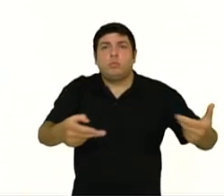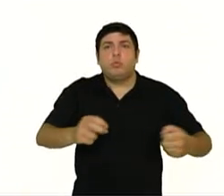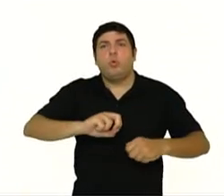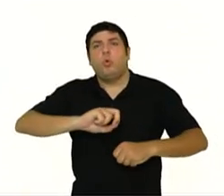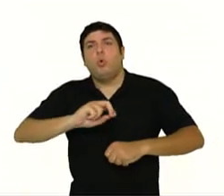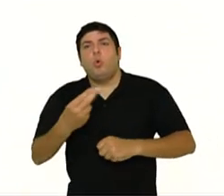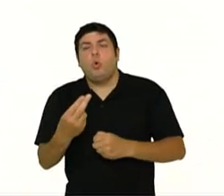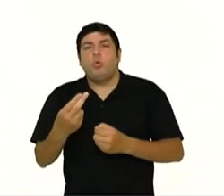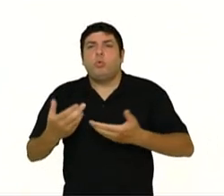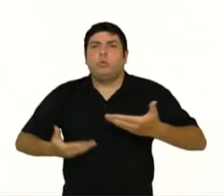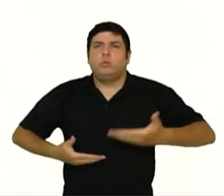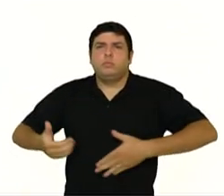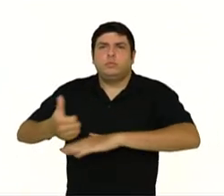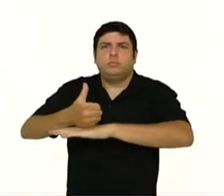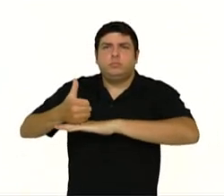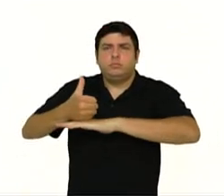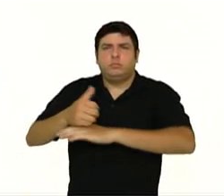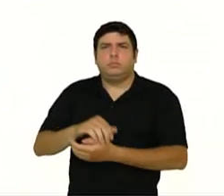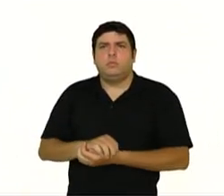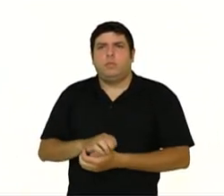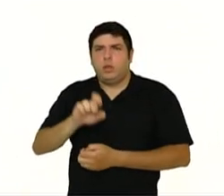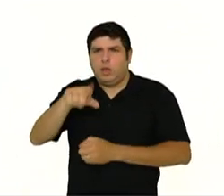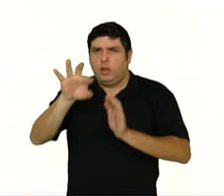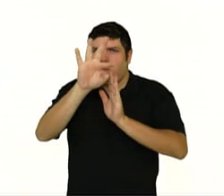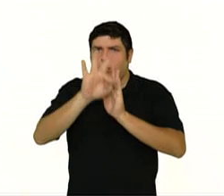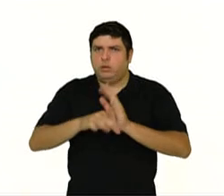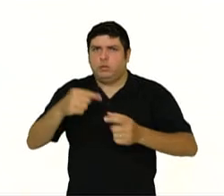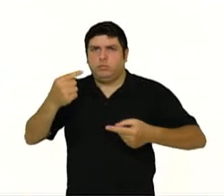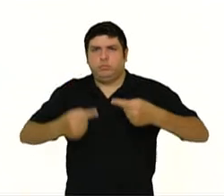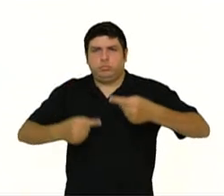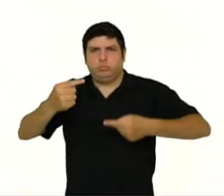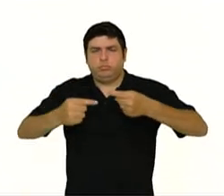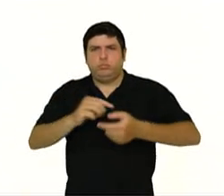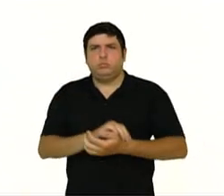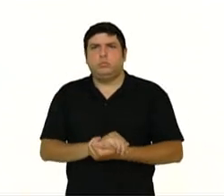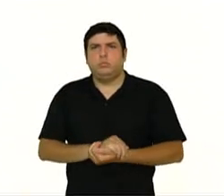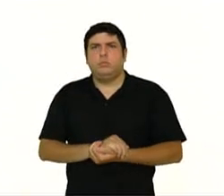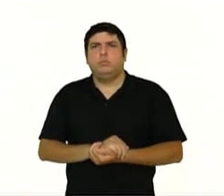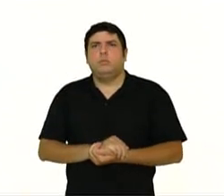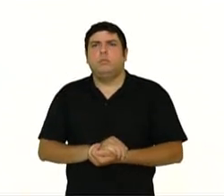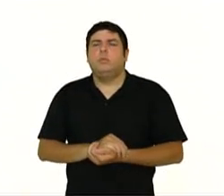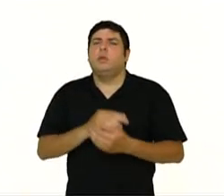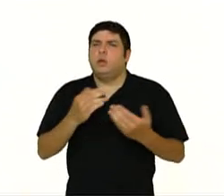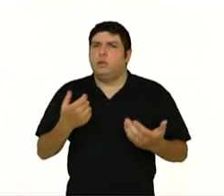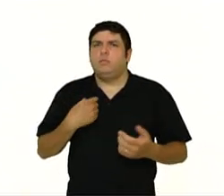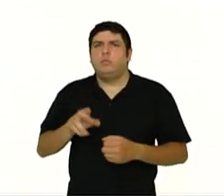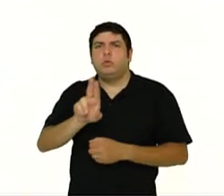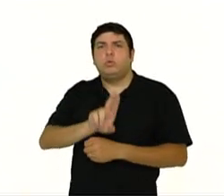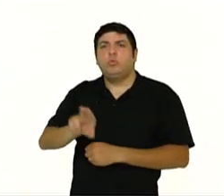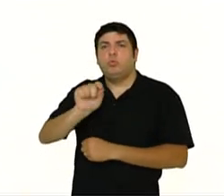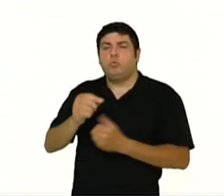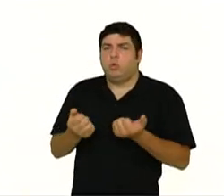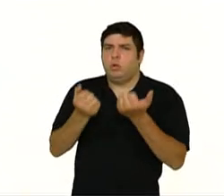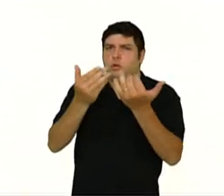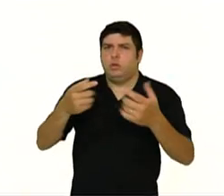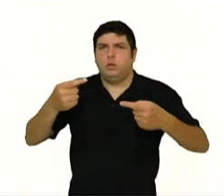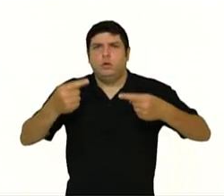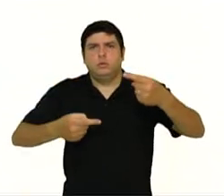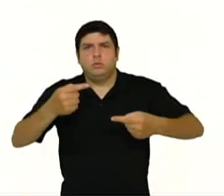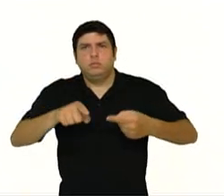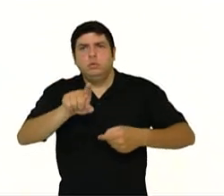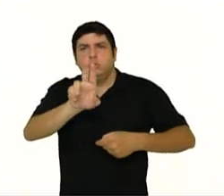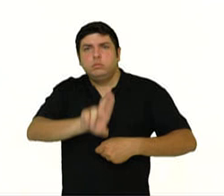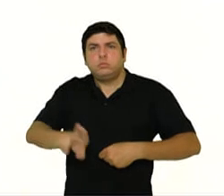texto argumentativo. Isso é importante, a gente já falou disso numa outra aula, tá? Ele busca te dar argumentos para você usar